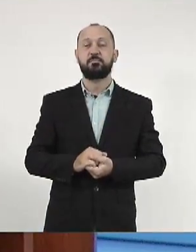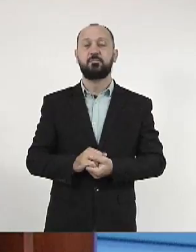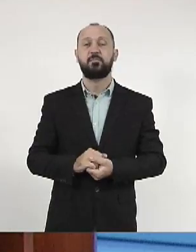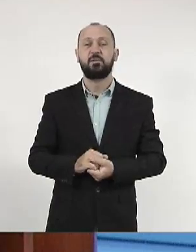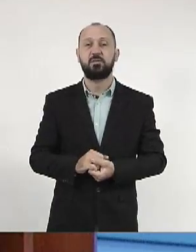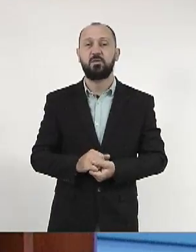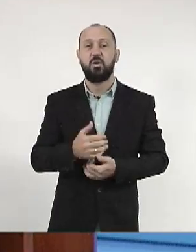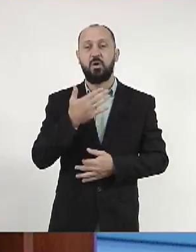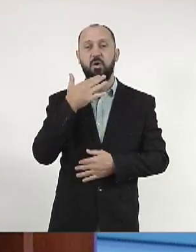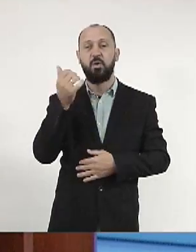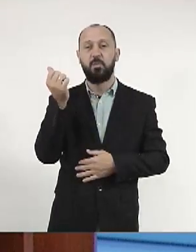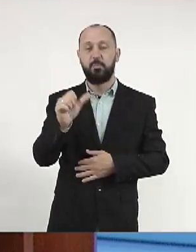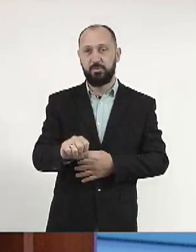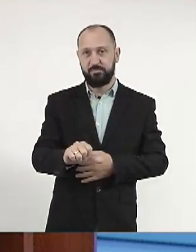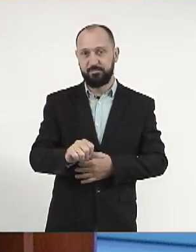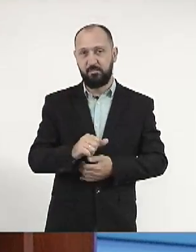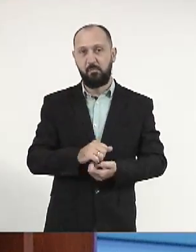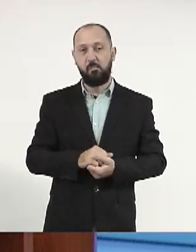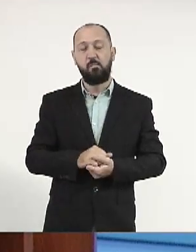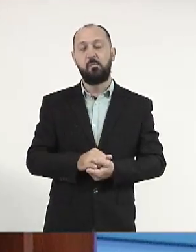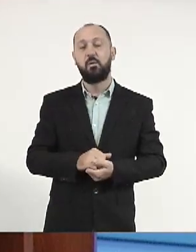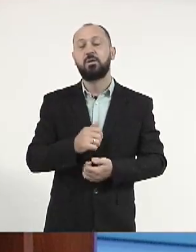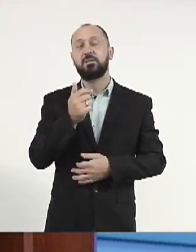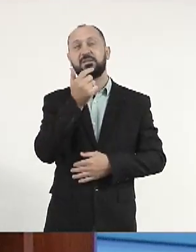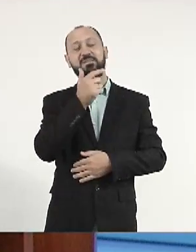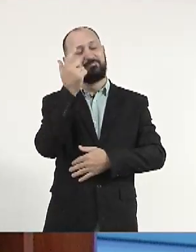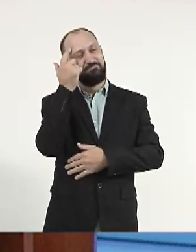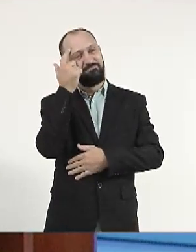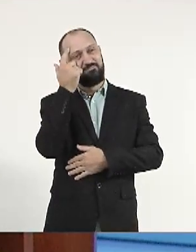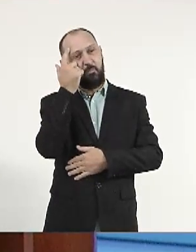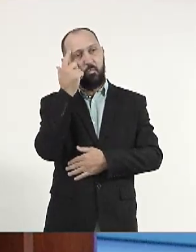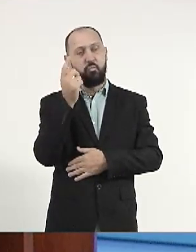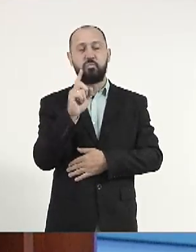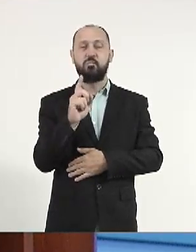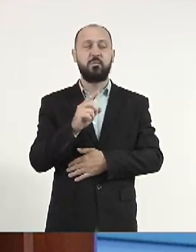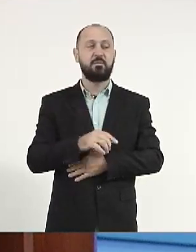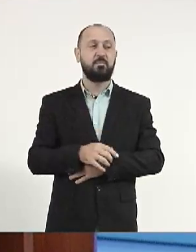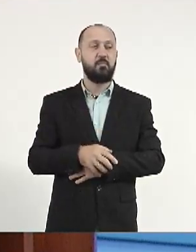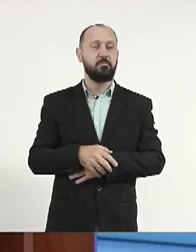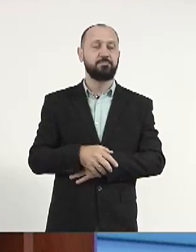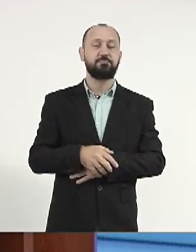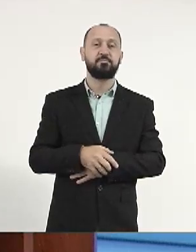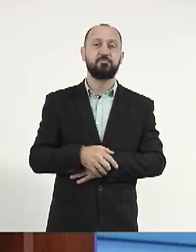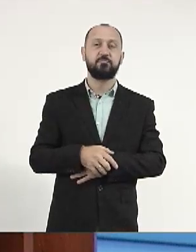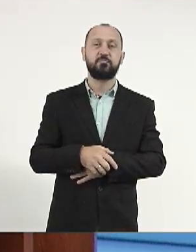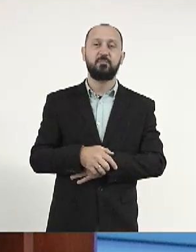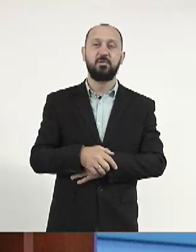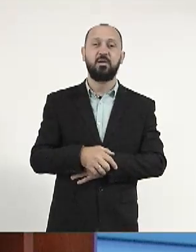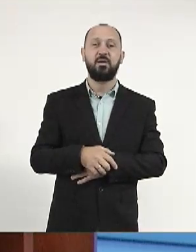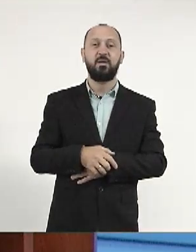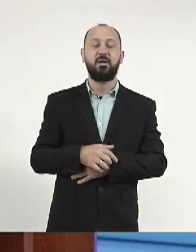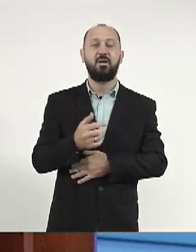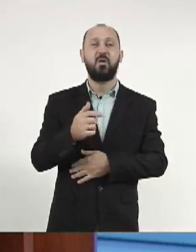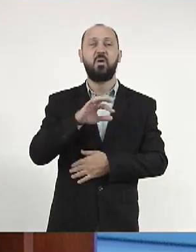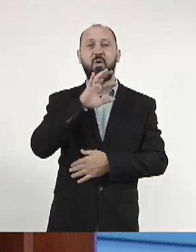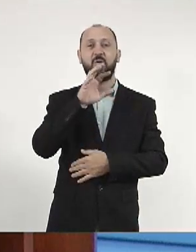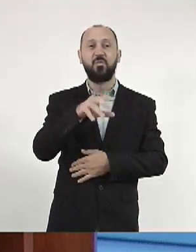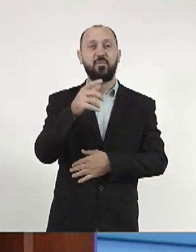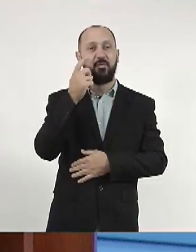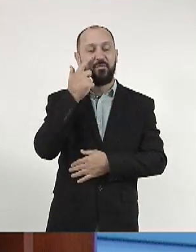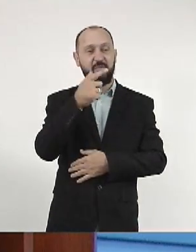E o pior, engraçado, né, não é engraçado, é trágico ver